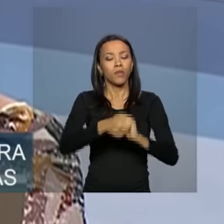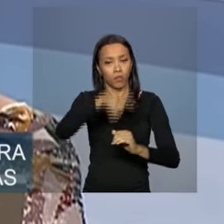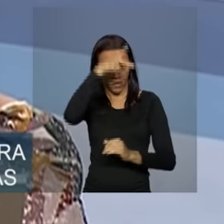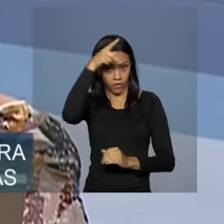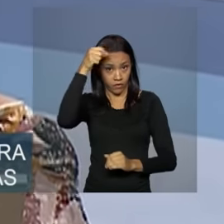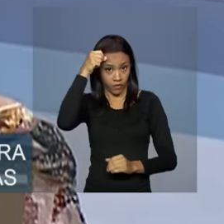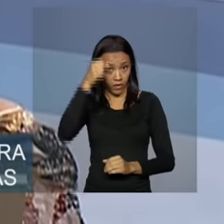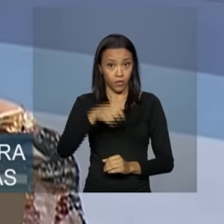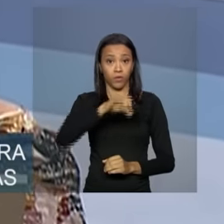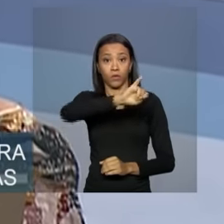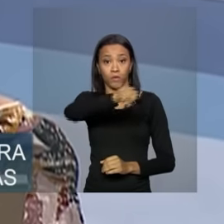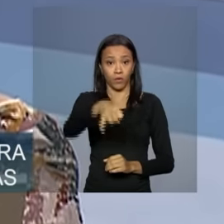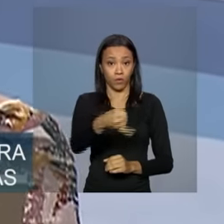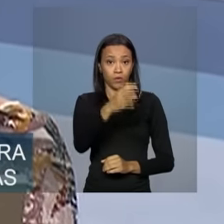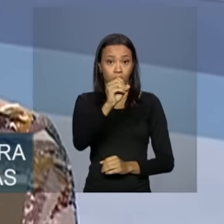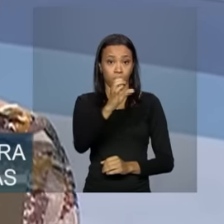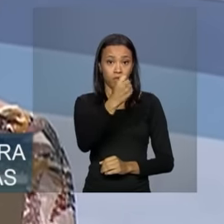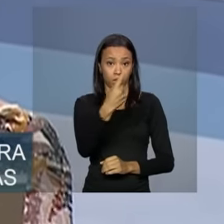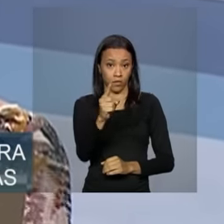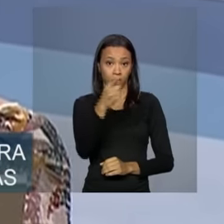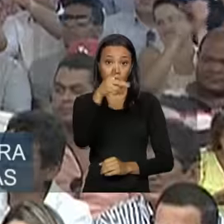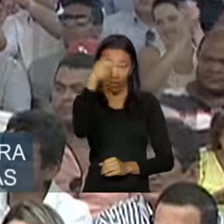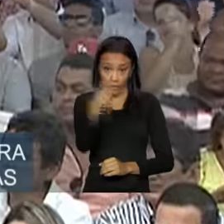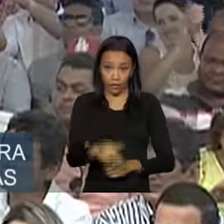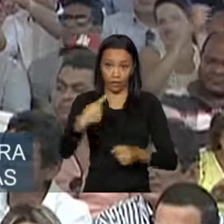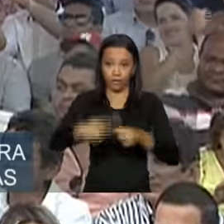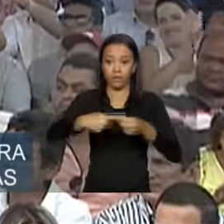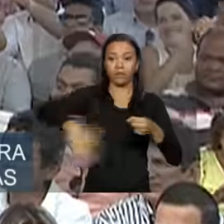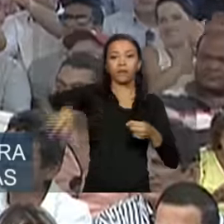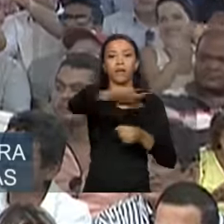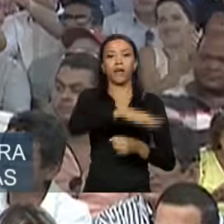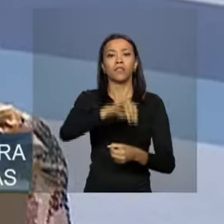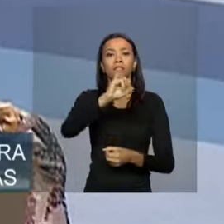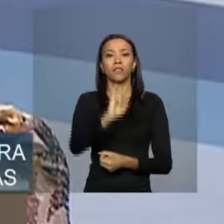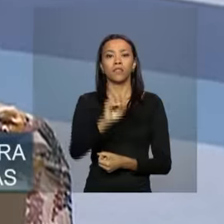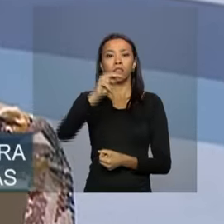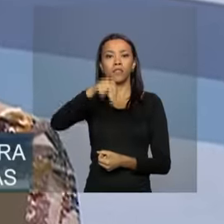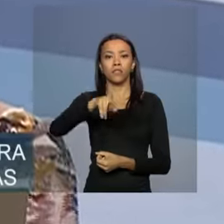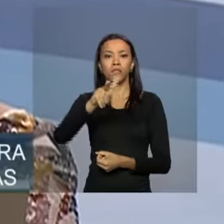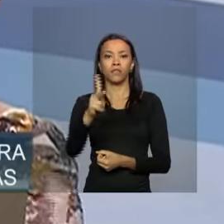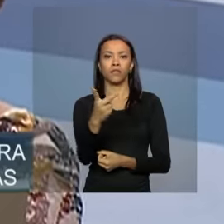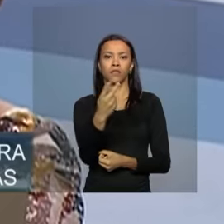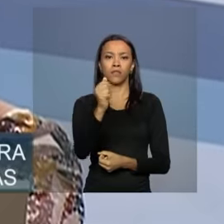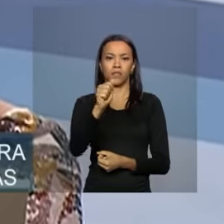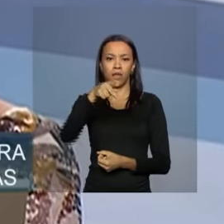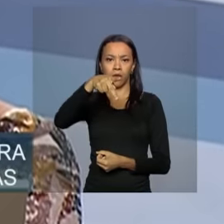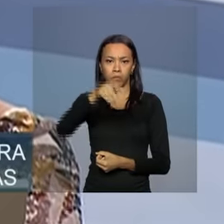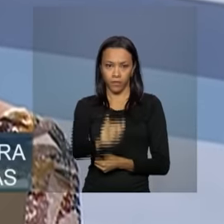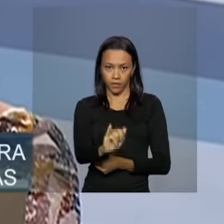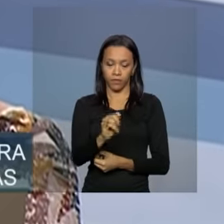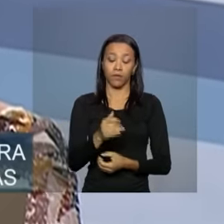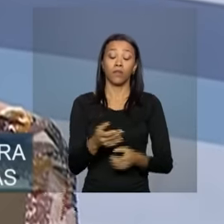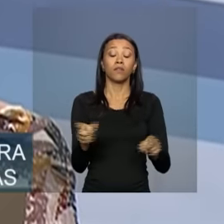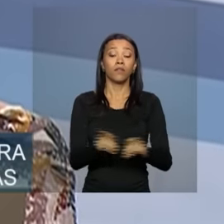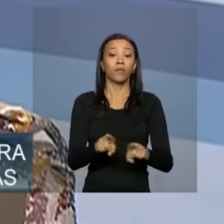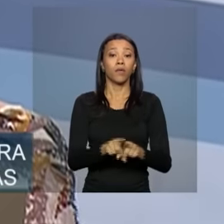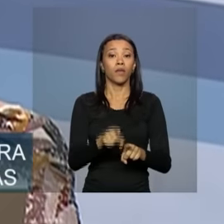Cícero, prefeito de Inhapi. A senhora Dora, por meio de